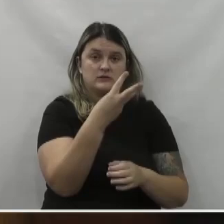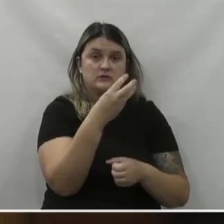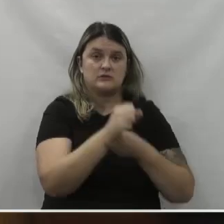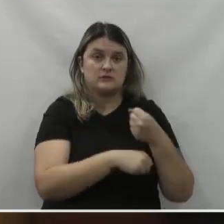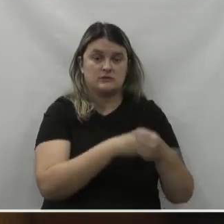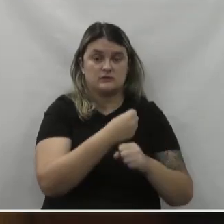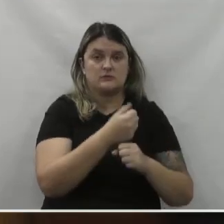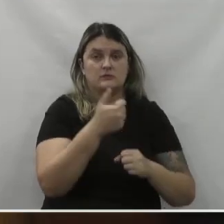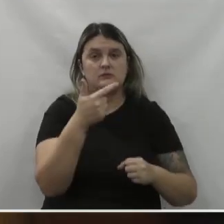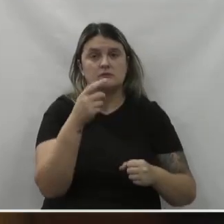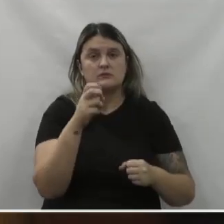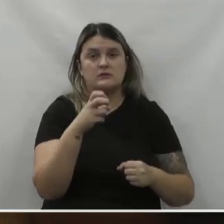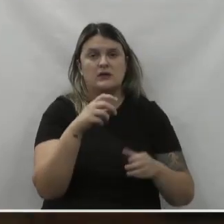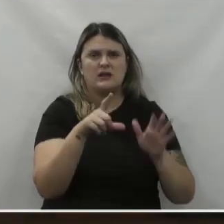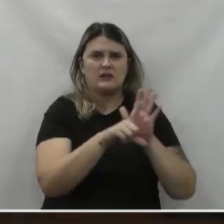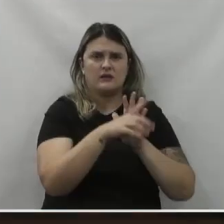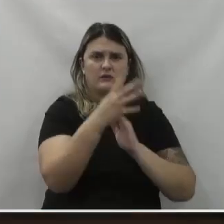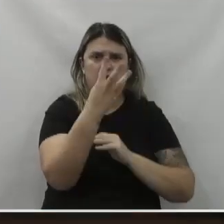13/2025. Altera a lei